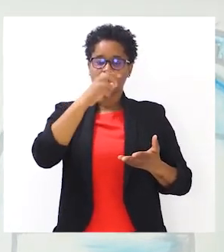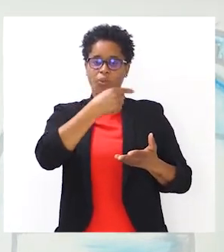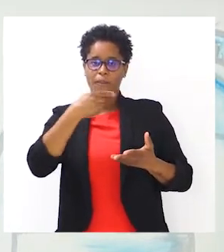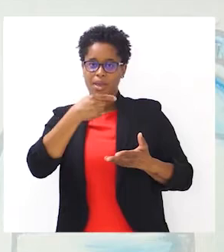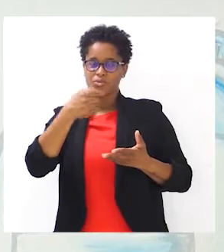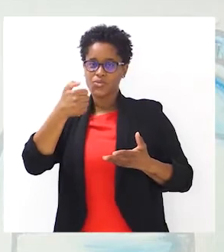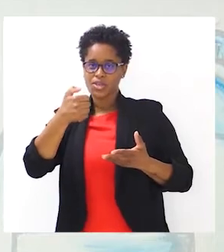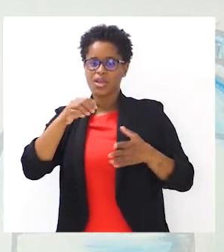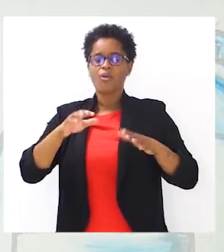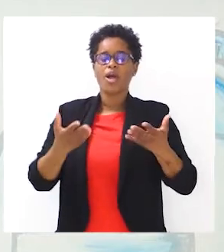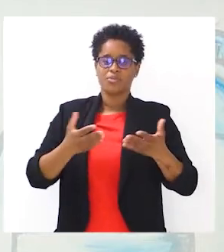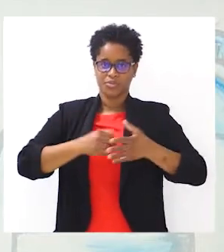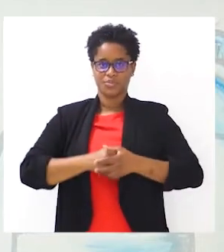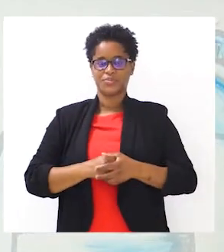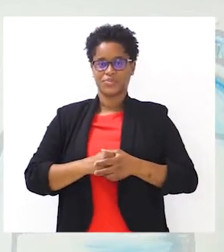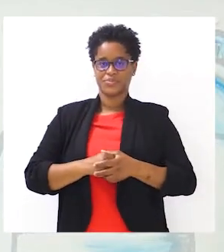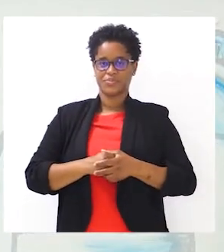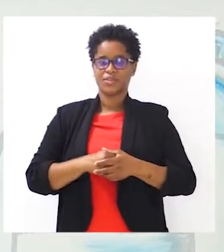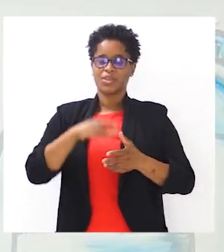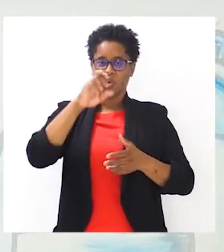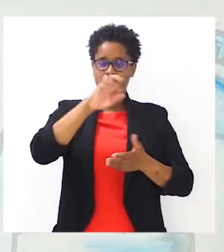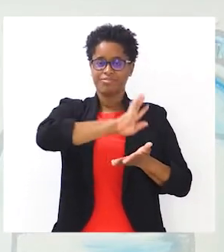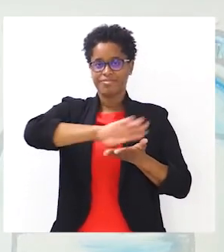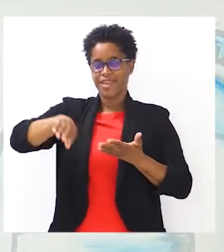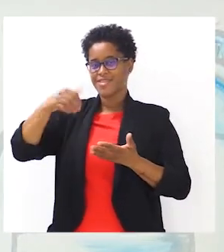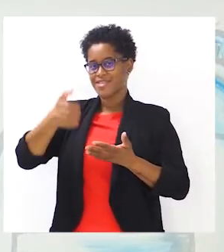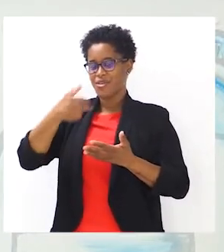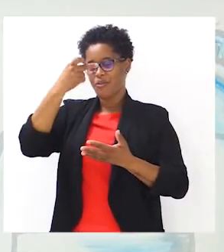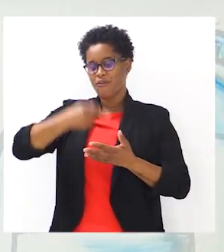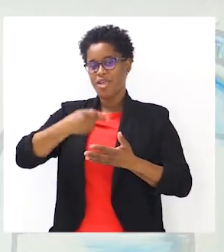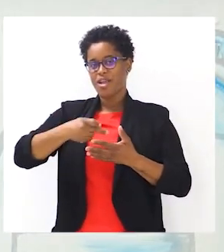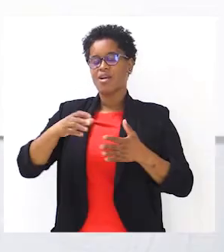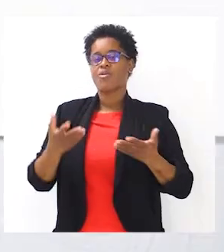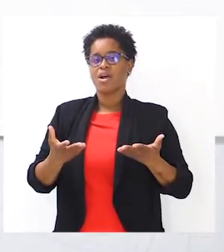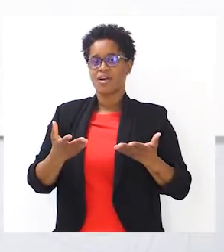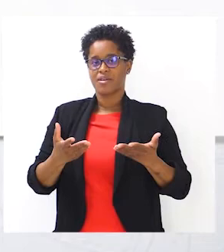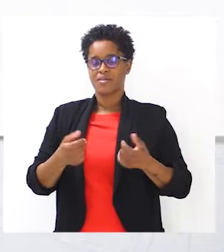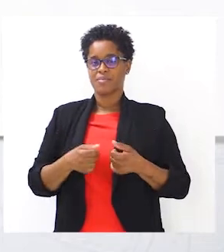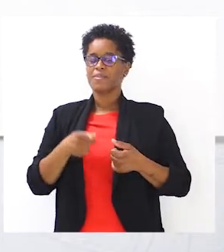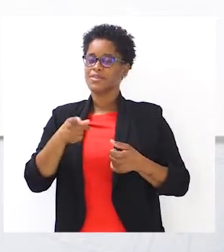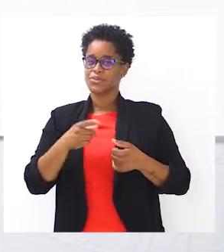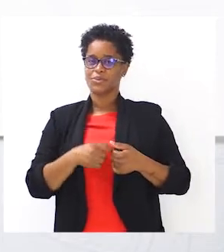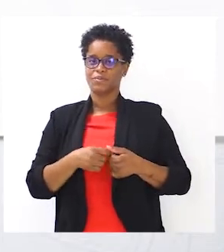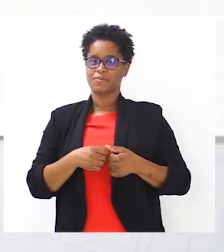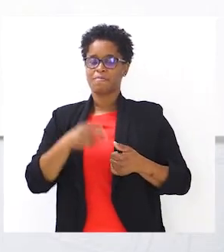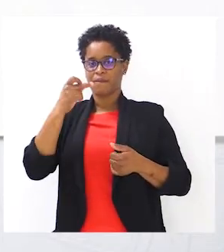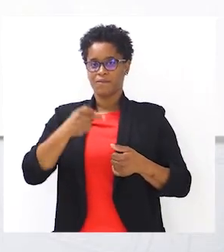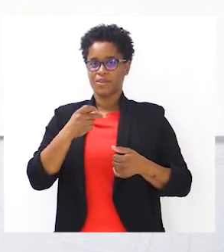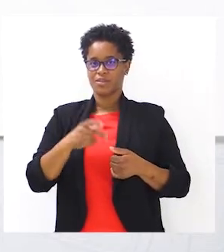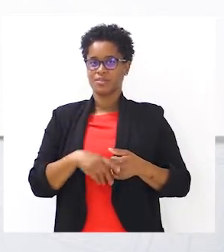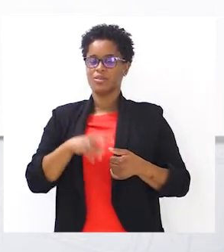menos 5, quanto é que dá? De 8, se tirarmos 5, ficamos com... Isso, ficamos